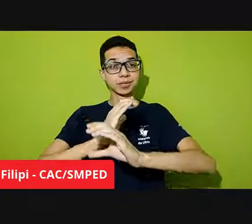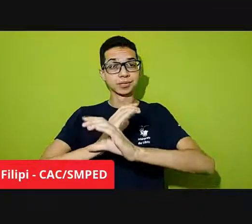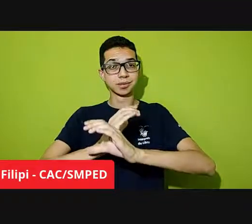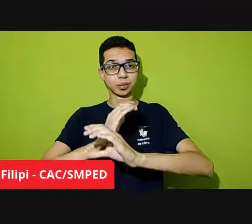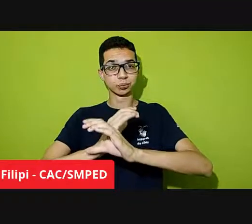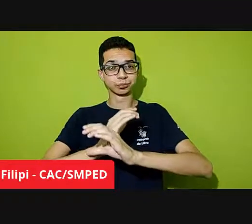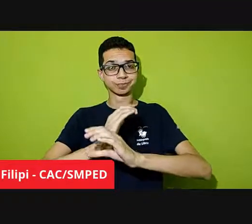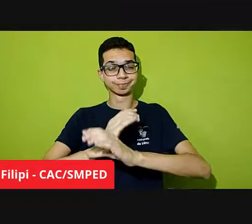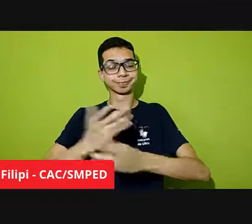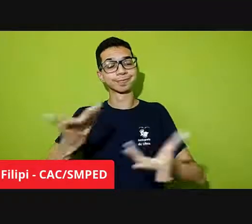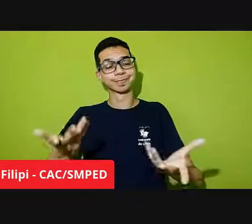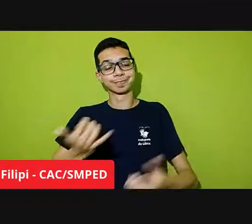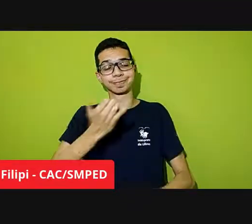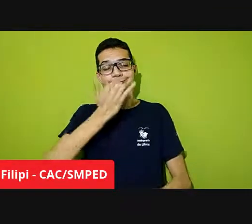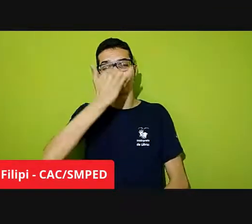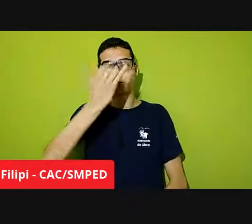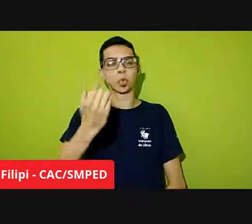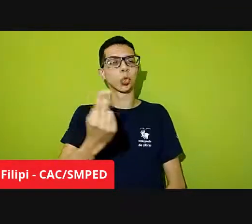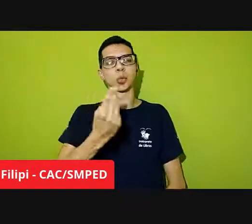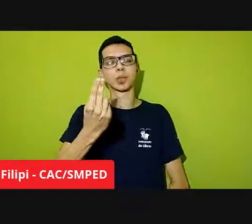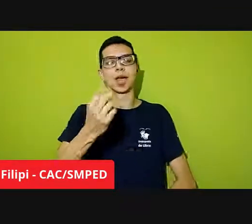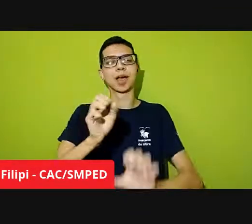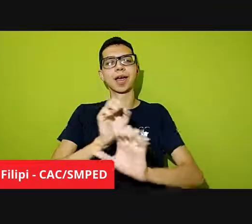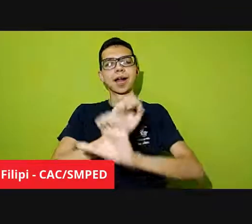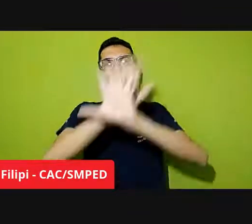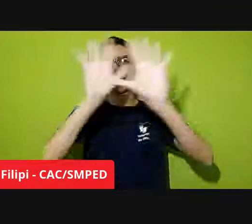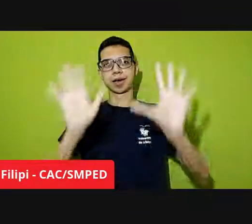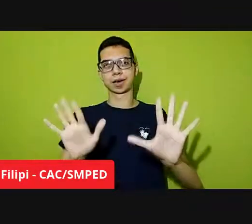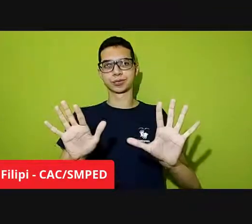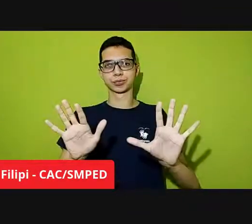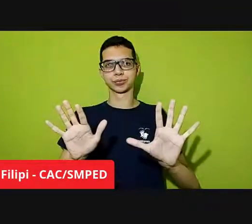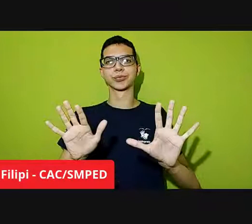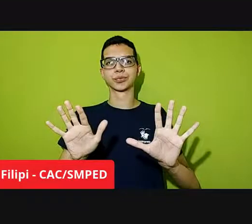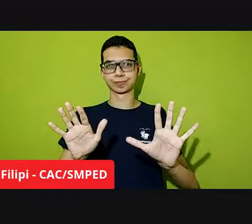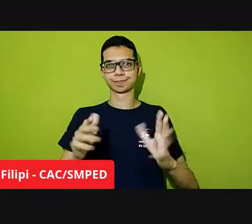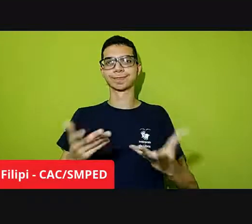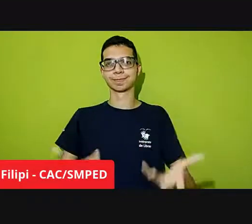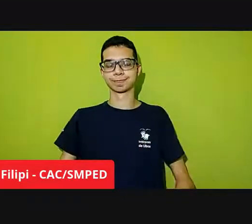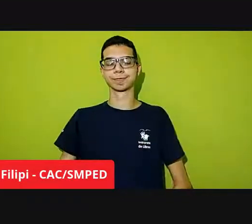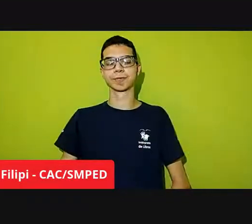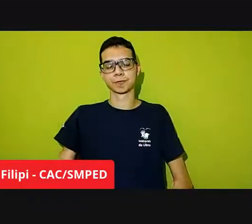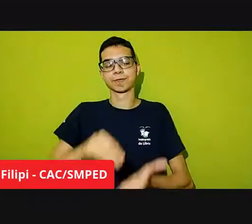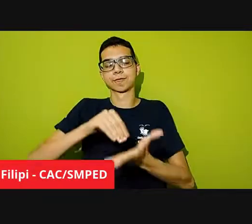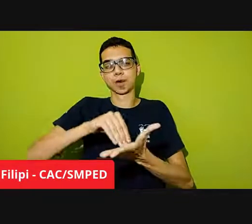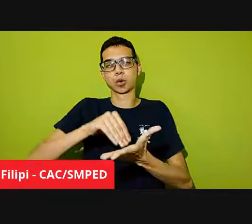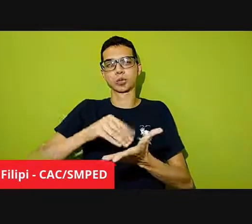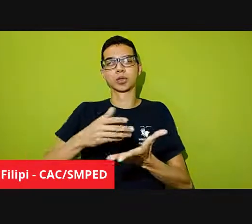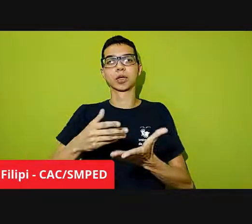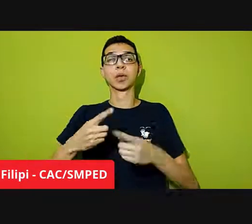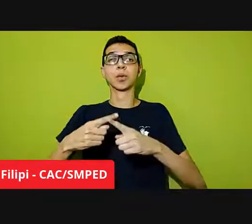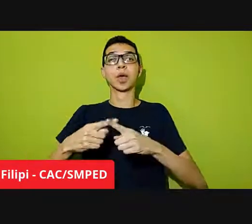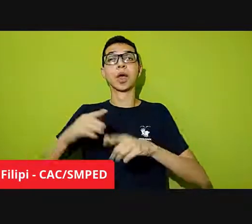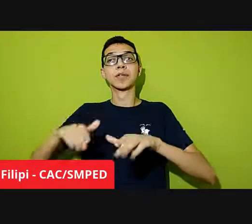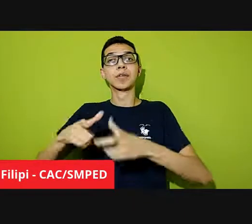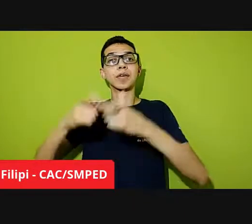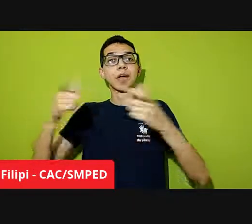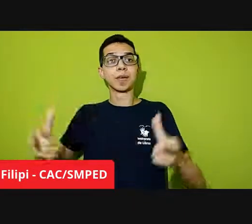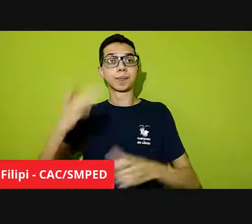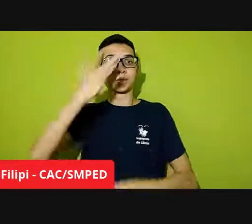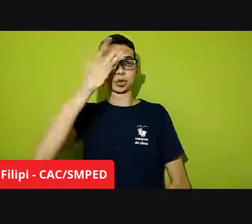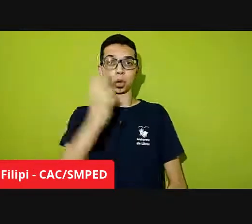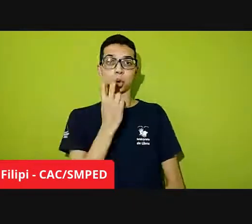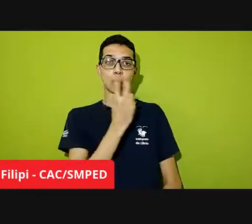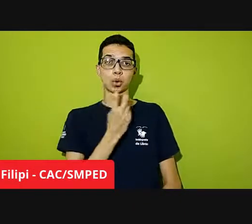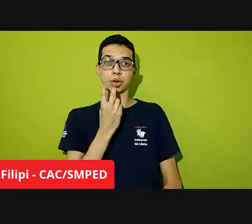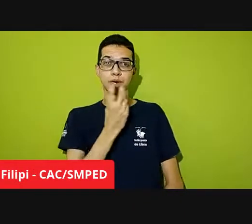mesma clareza, com a mesma qualidade que chega para as demais pessoas que são oralizadas. Então, esse é um serviço